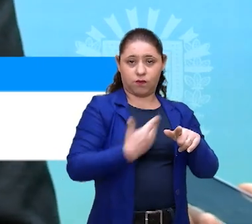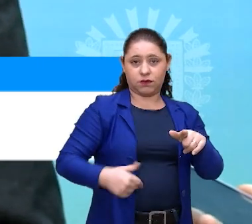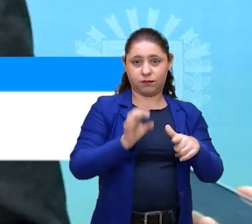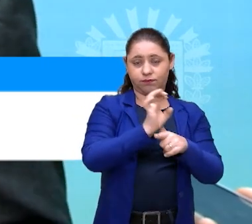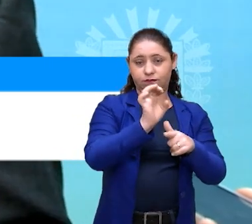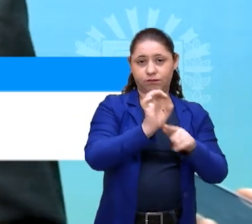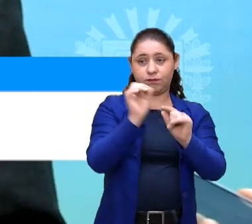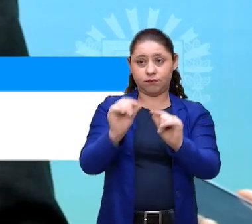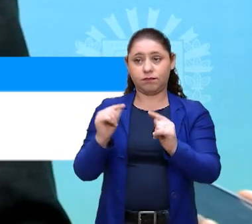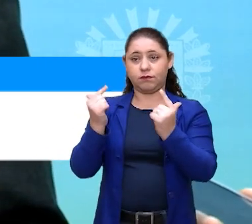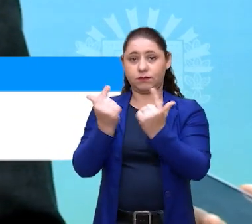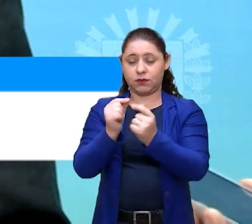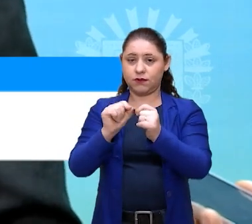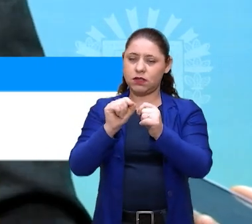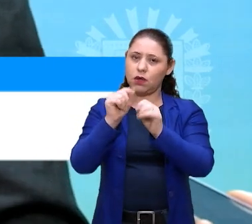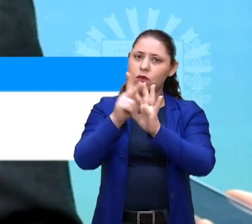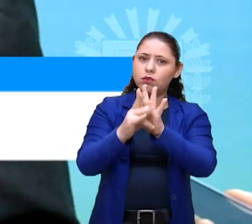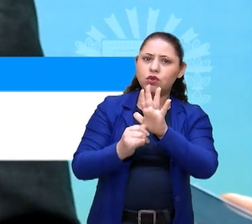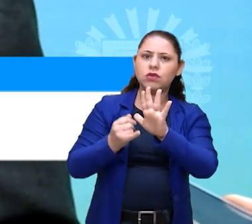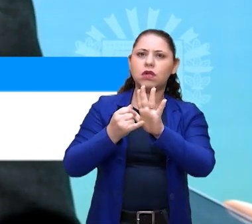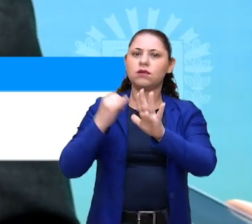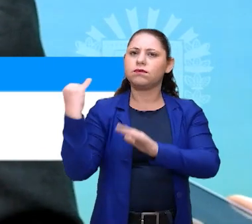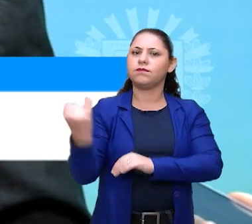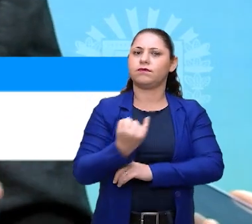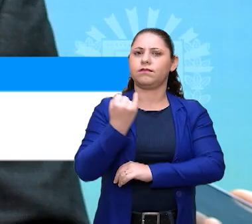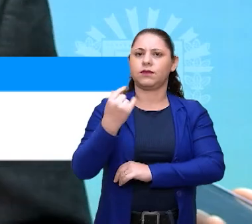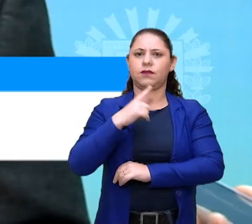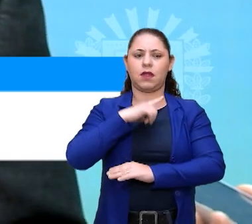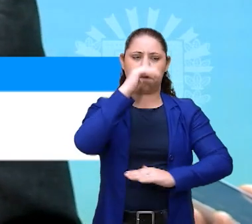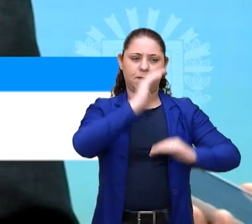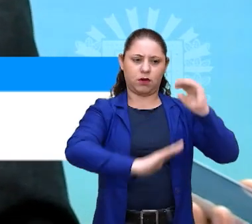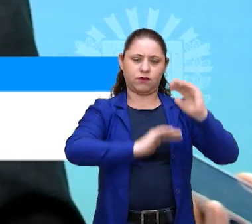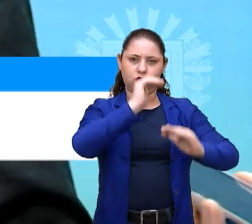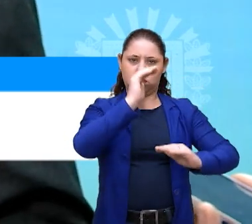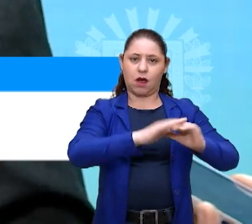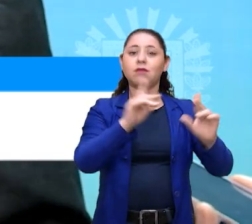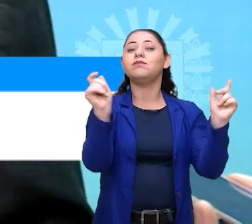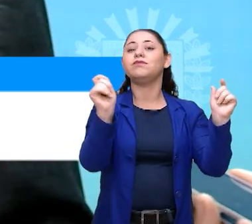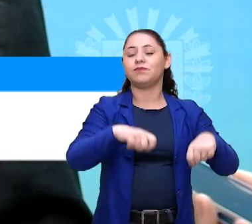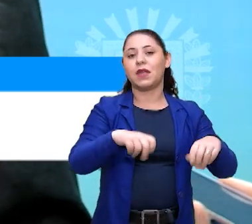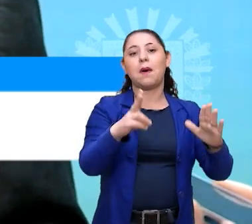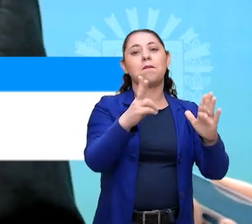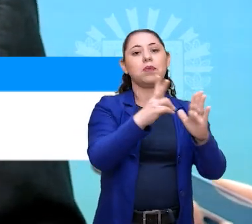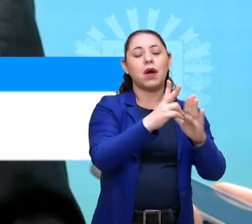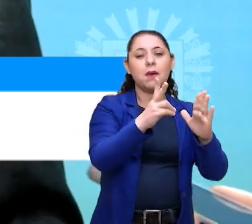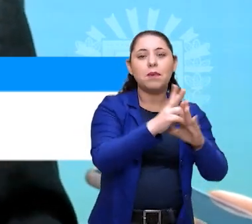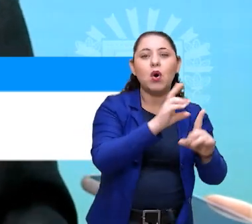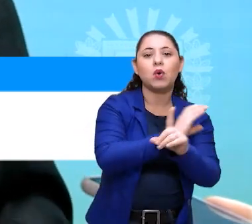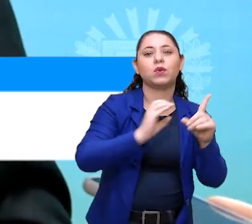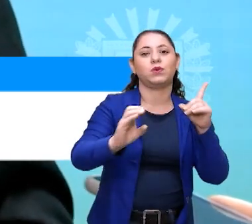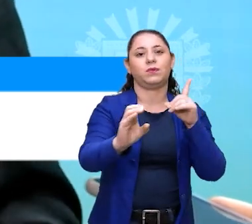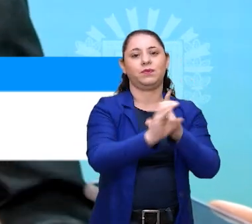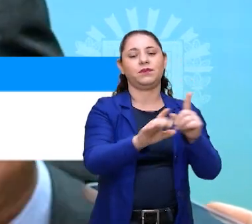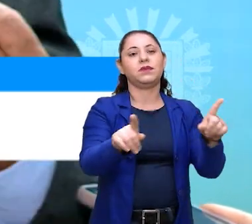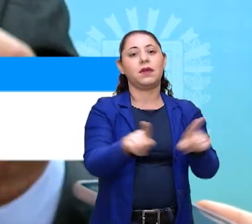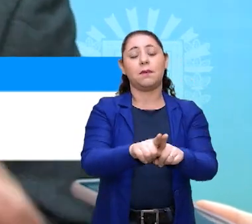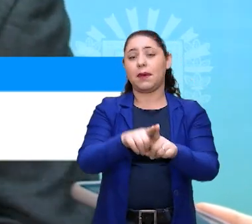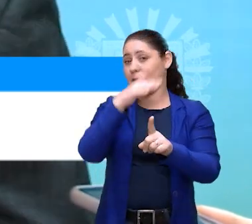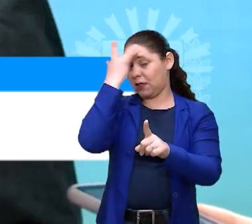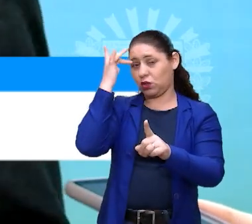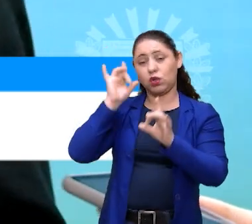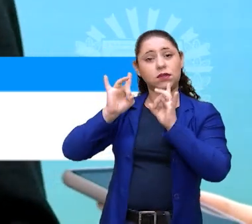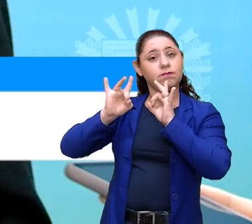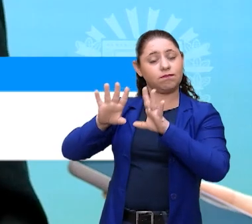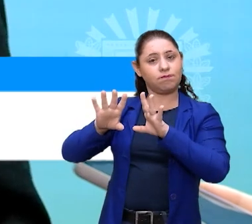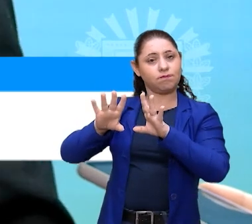parceria do Governo do Estado com a Assembleia Legislativa, fazendo um projeto tão importante que nós vamos ter lá professores para a nossa comunidade indígena,